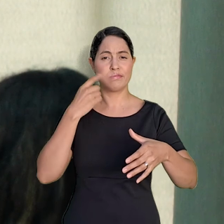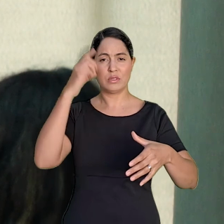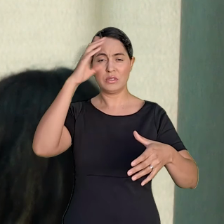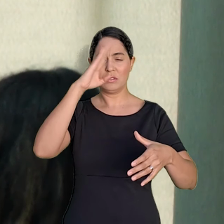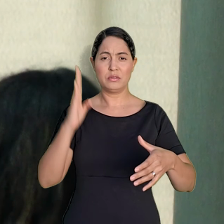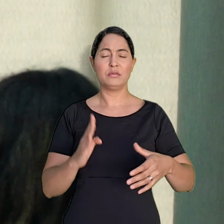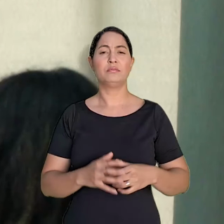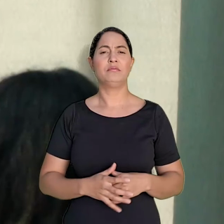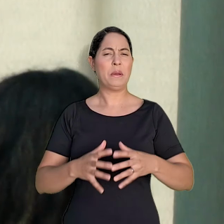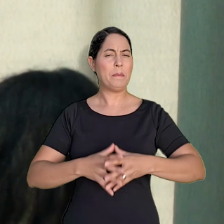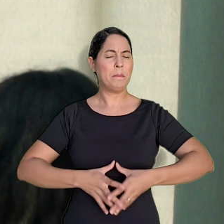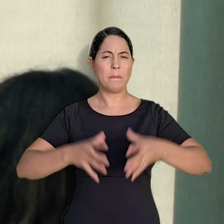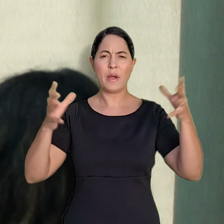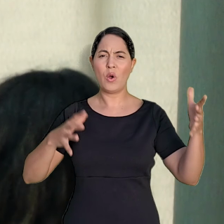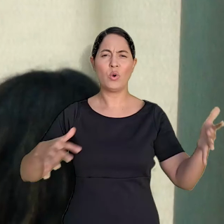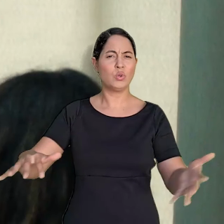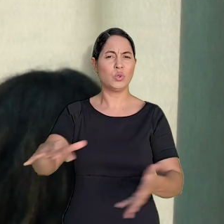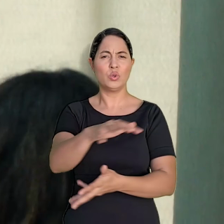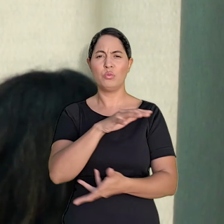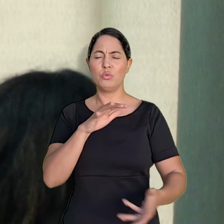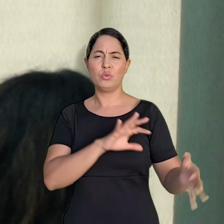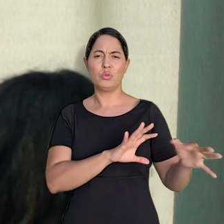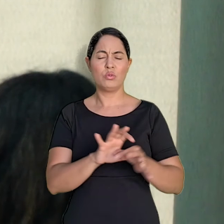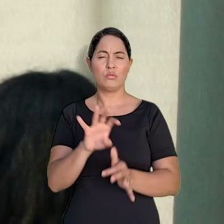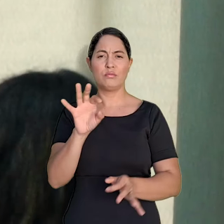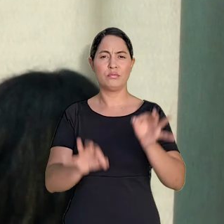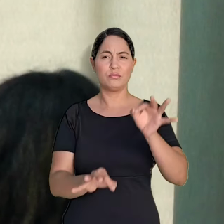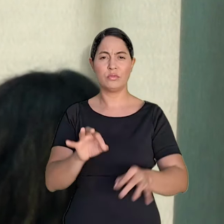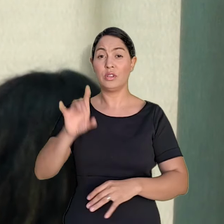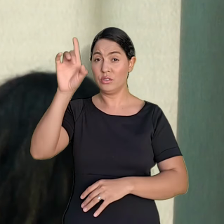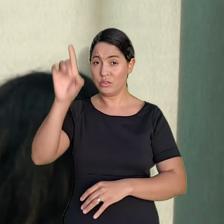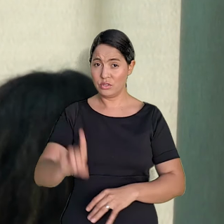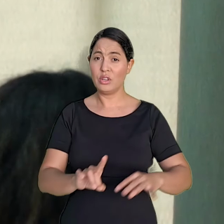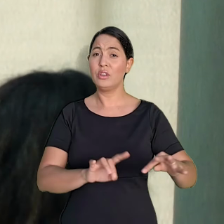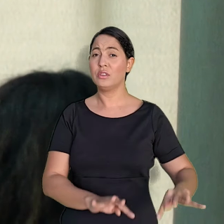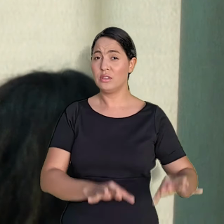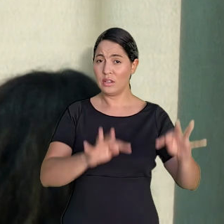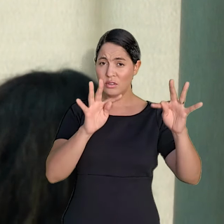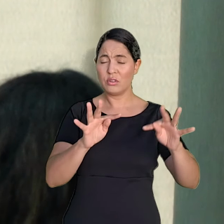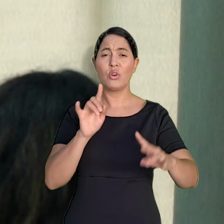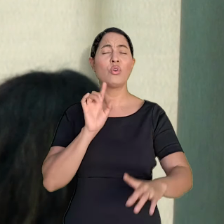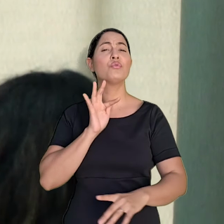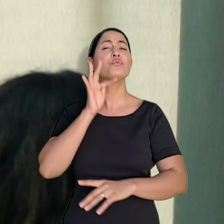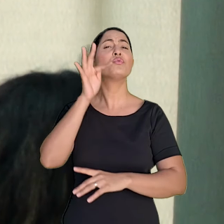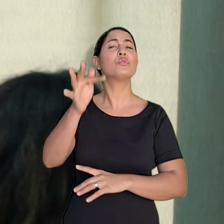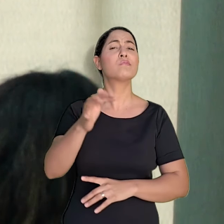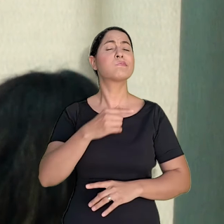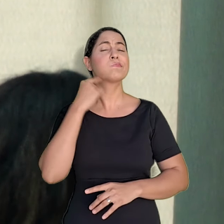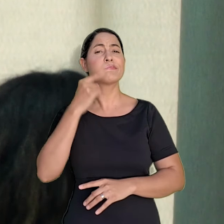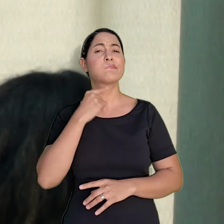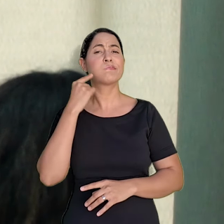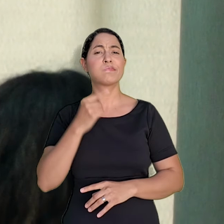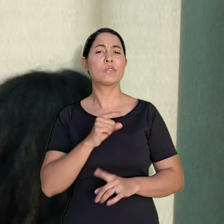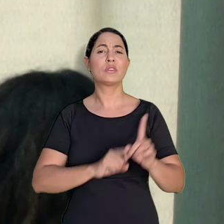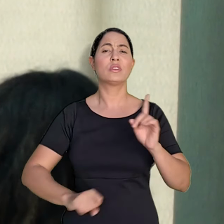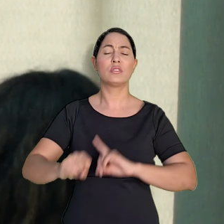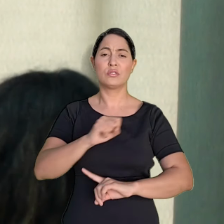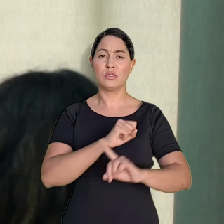Brasileira, maior evento jurídico do mundo, terá como tema Direito e Tecnologia, o futuro da advocacia